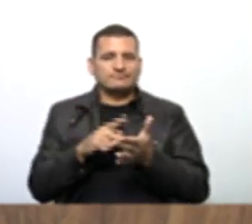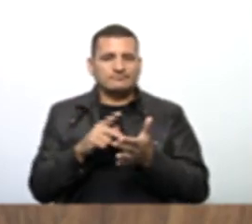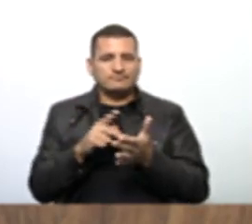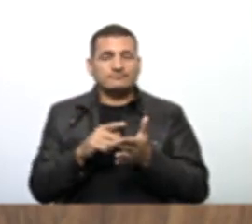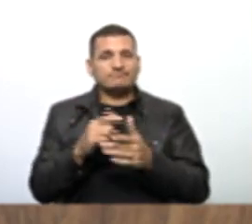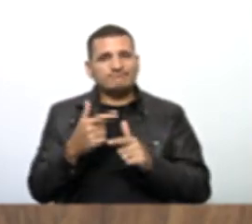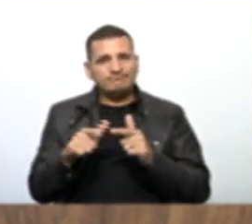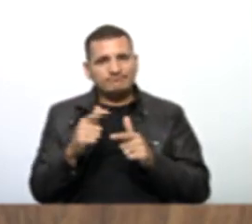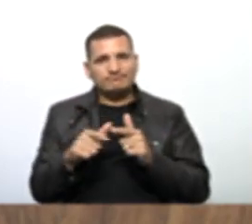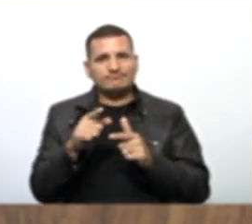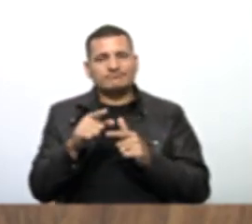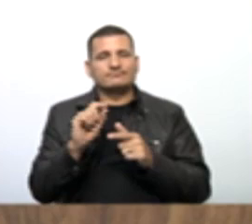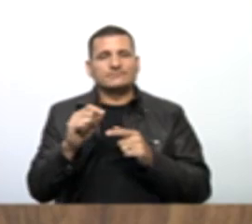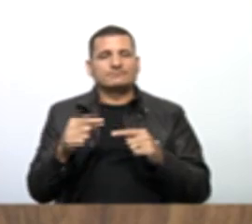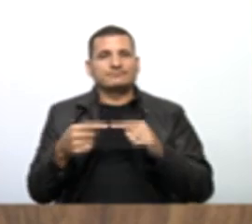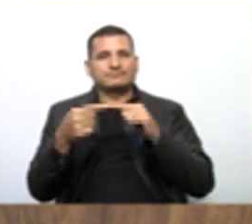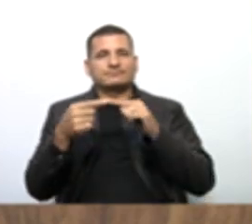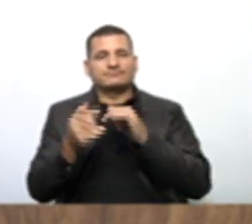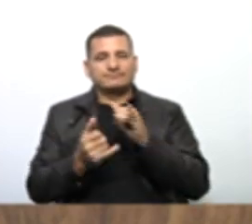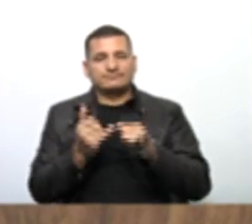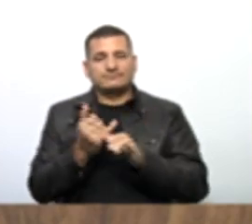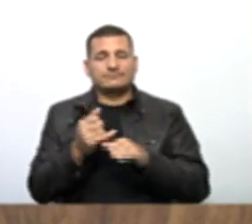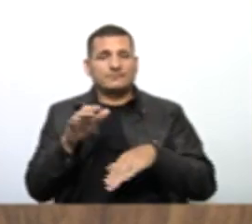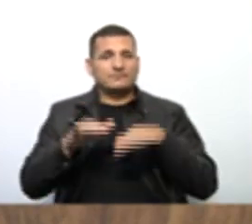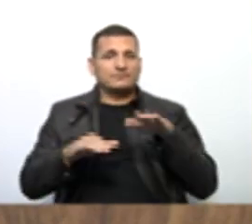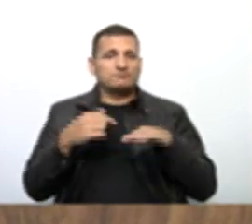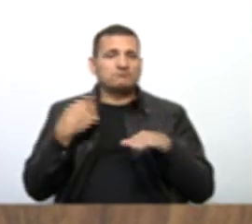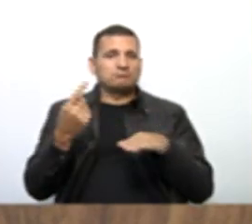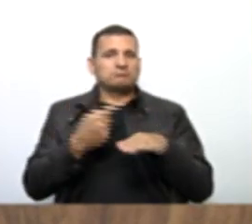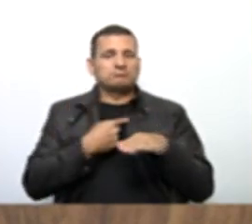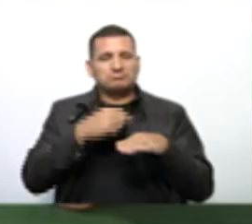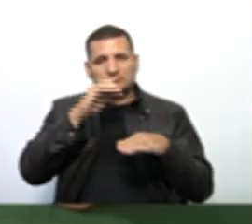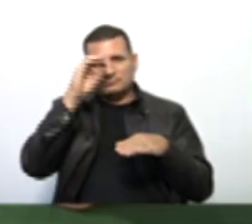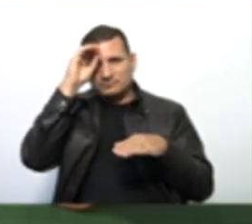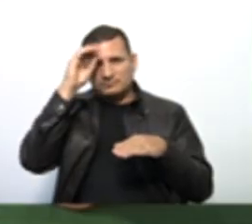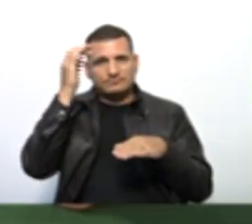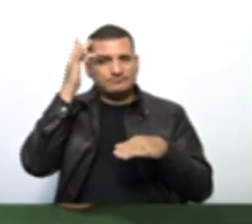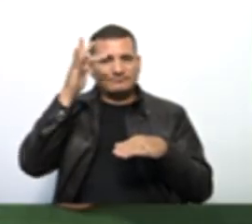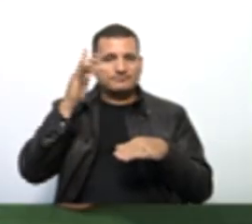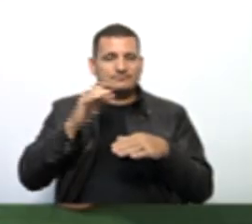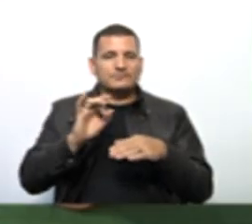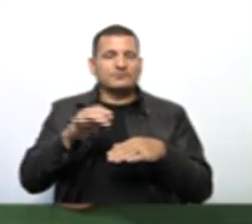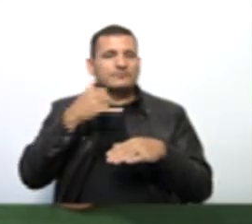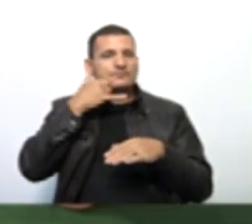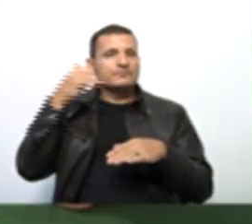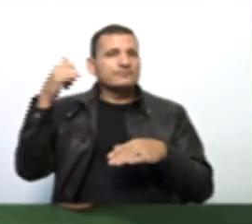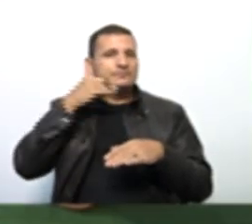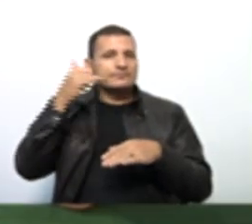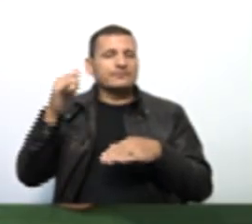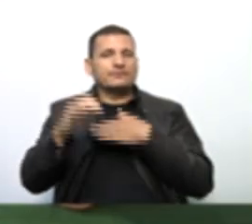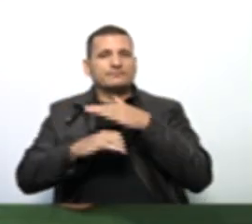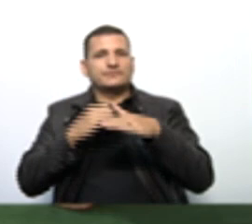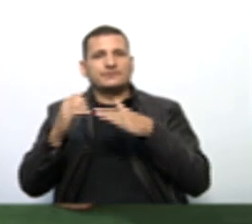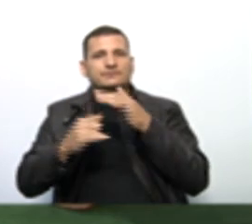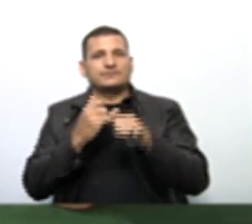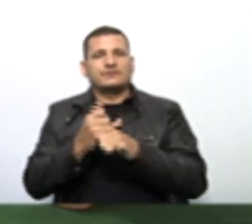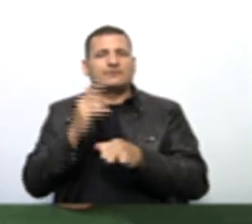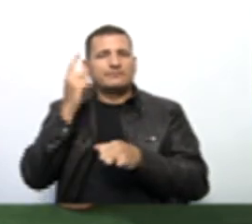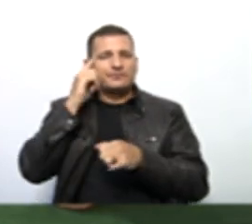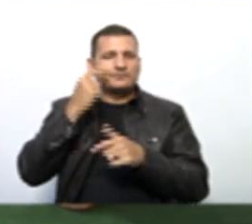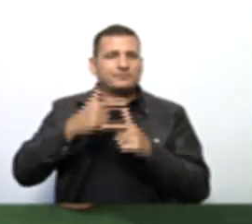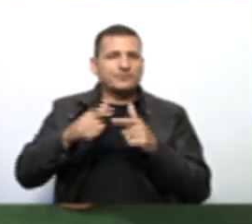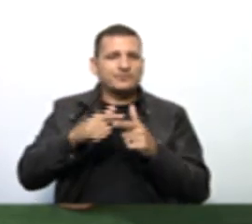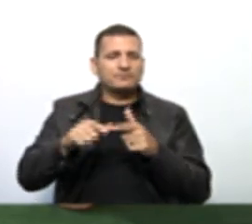vai te dar problema de conexão e às vezes a gente não se dá conta disso neves a gente fica ligando na operadora meu sinal tá ruim sair amanhã